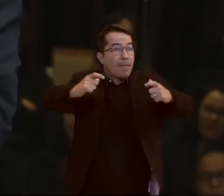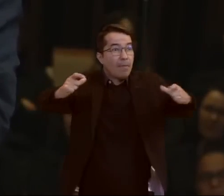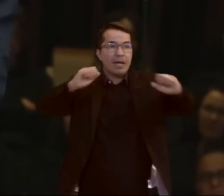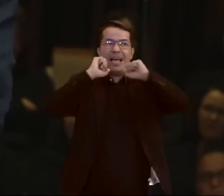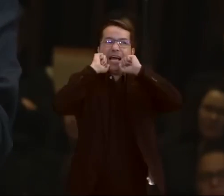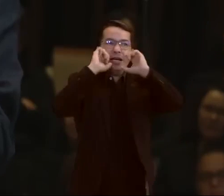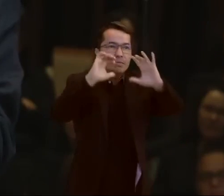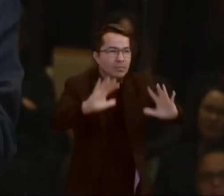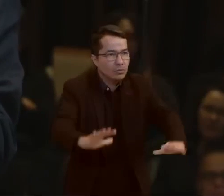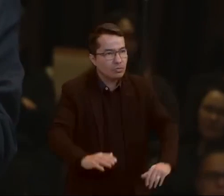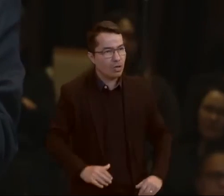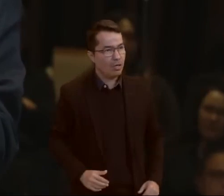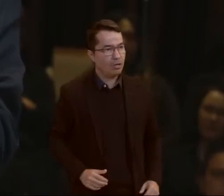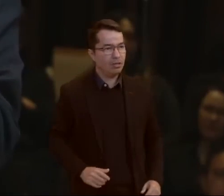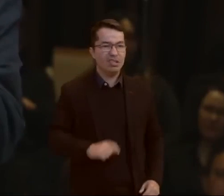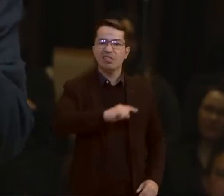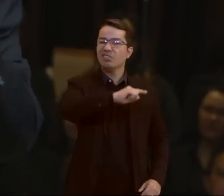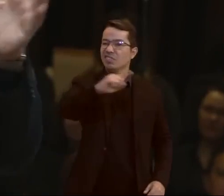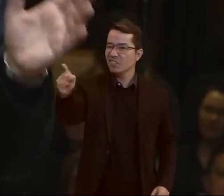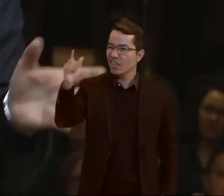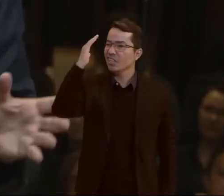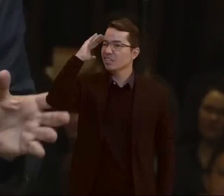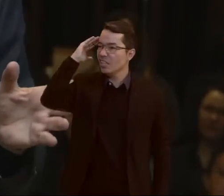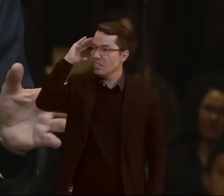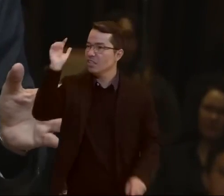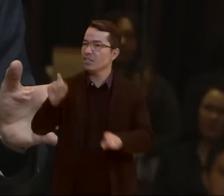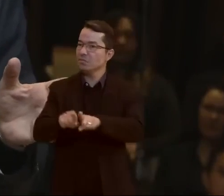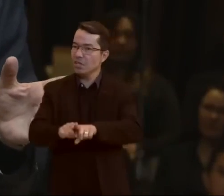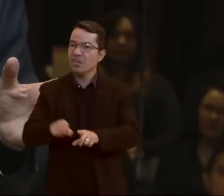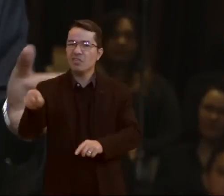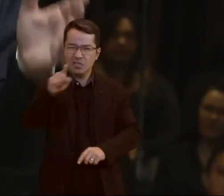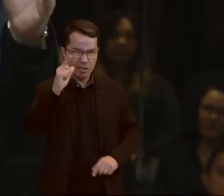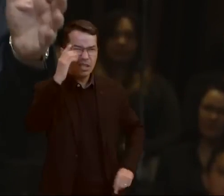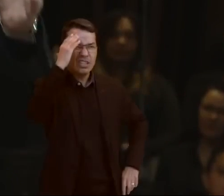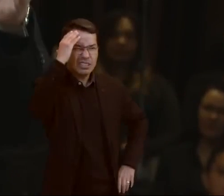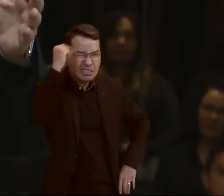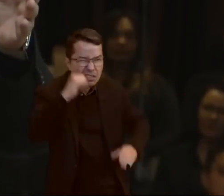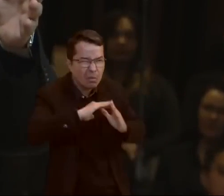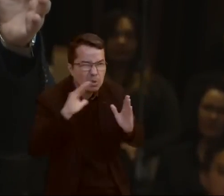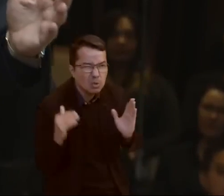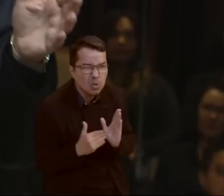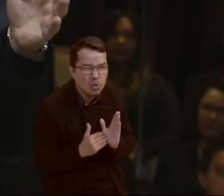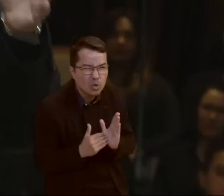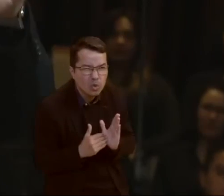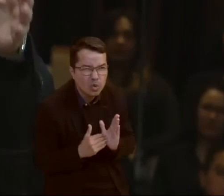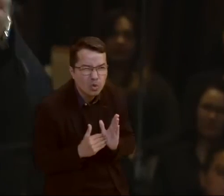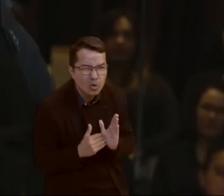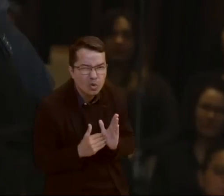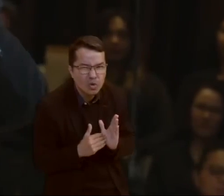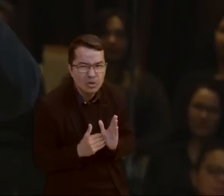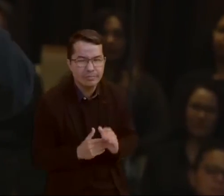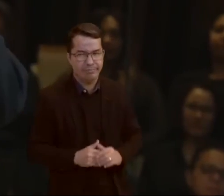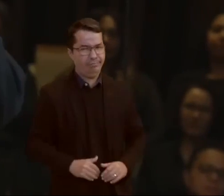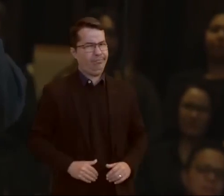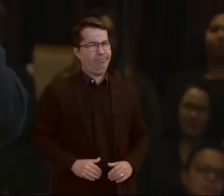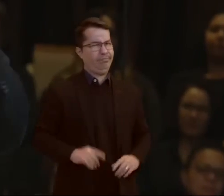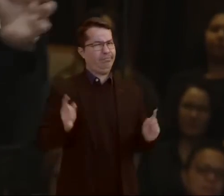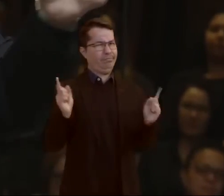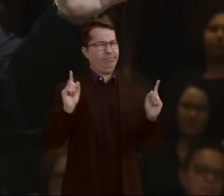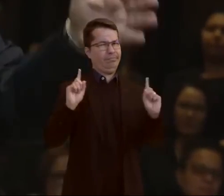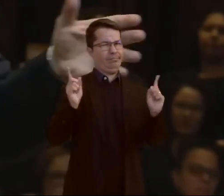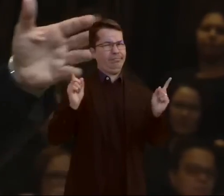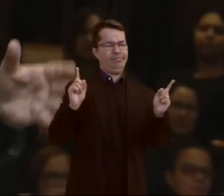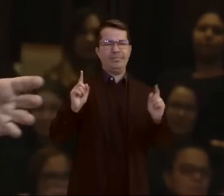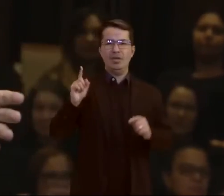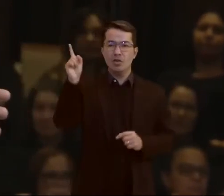não está pronto para qualquer coisa. Para muita coisa você está pronto, mas tem muitos novos desafios que